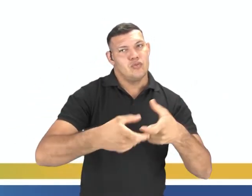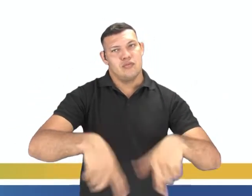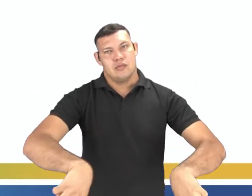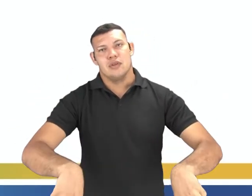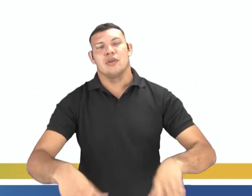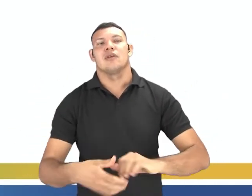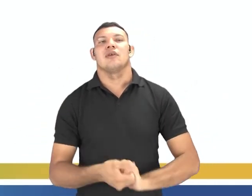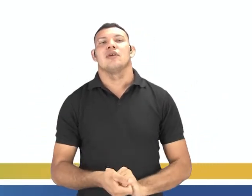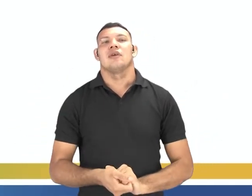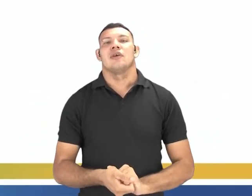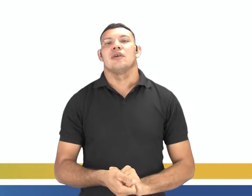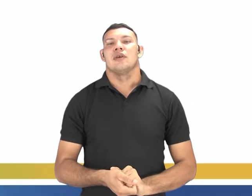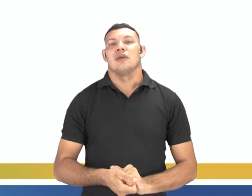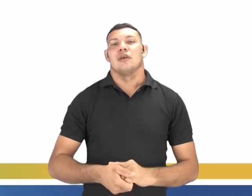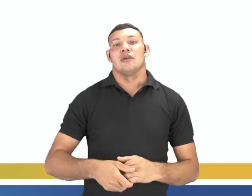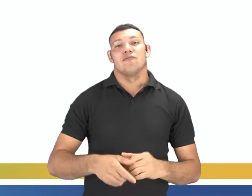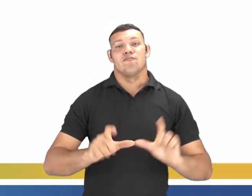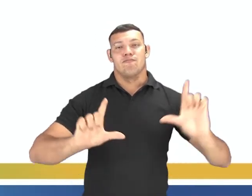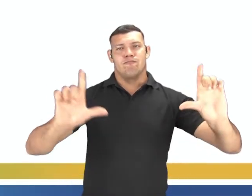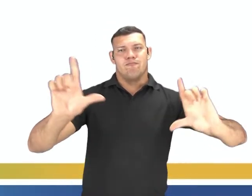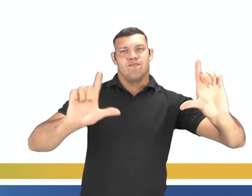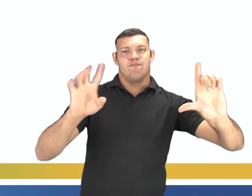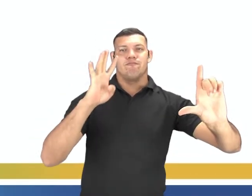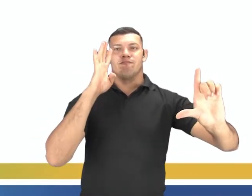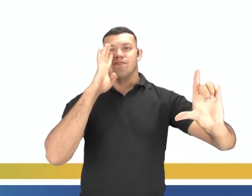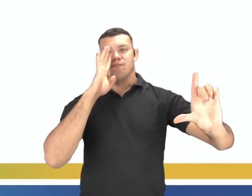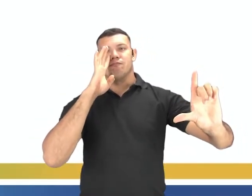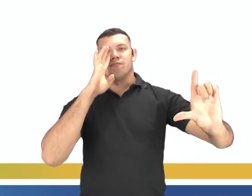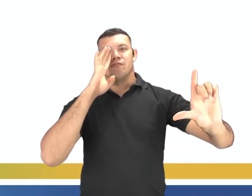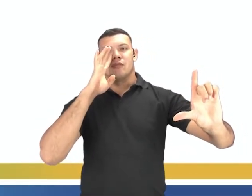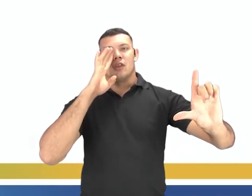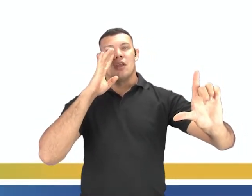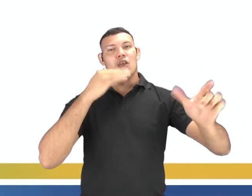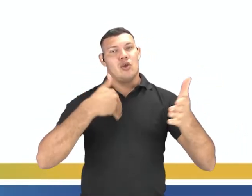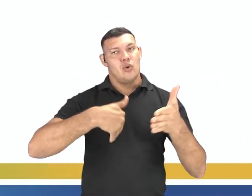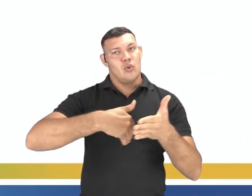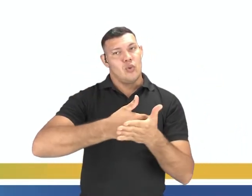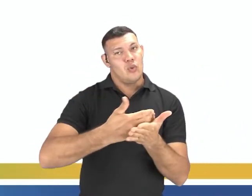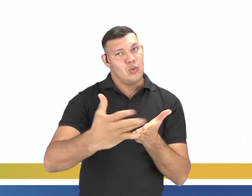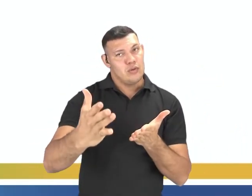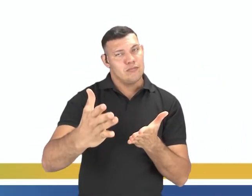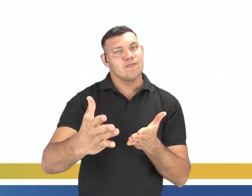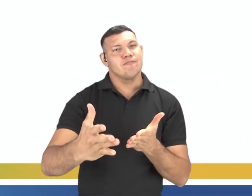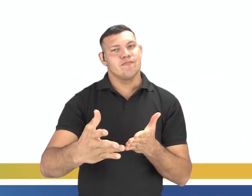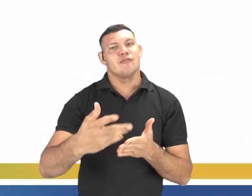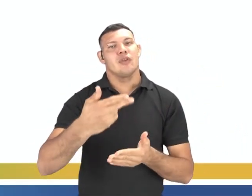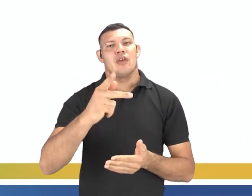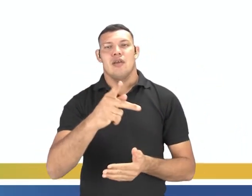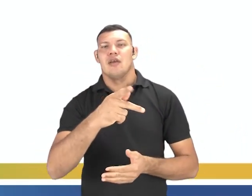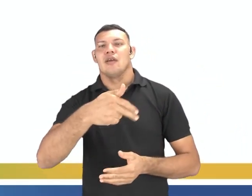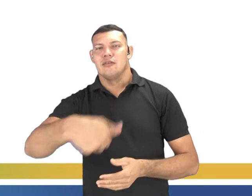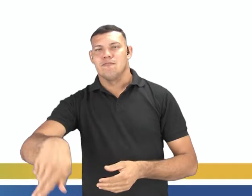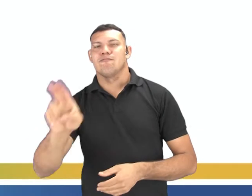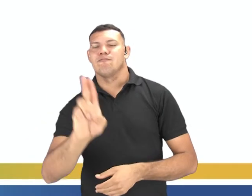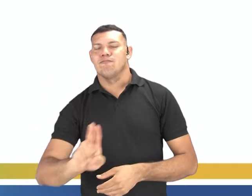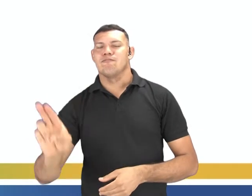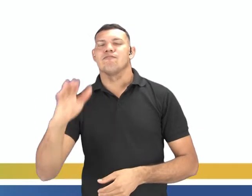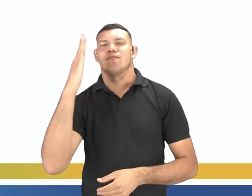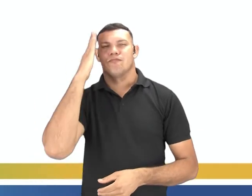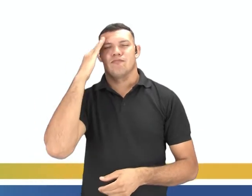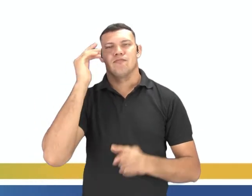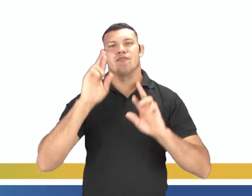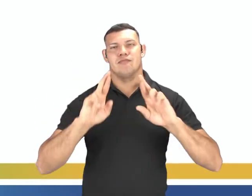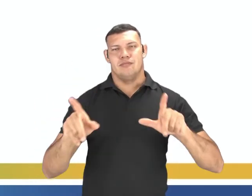vai começar. Então, você conjuga o verbo, usa os pronomes, que você vai se dar bem com